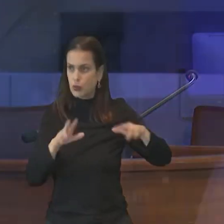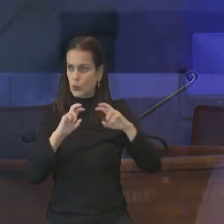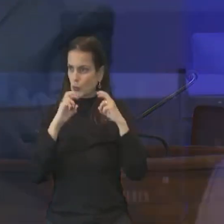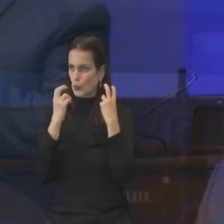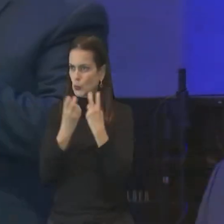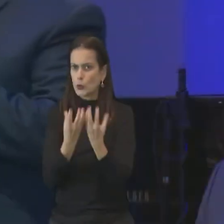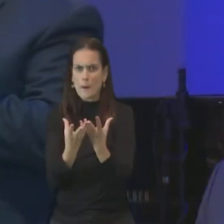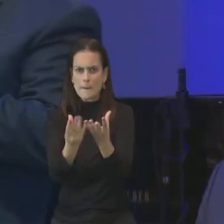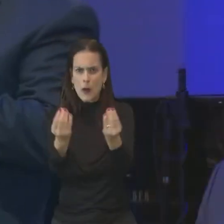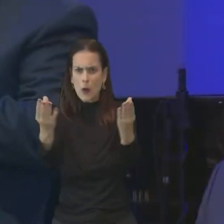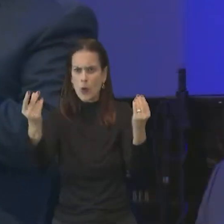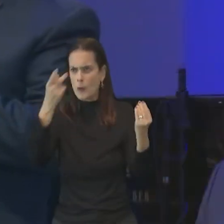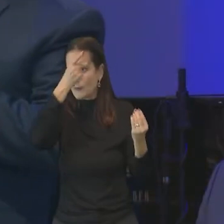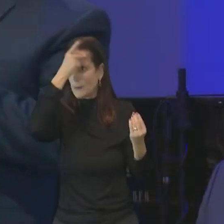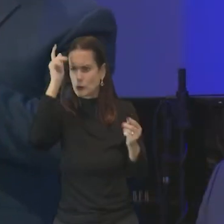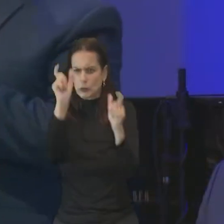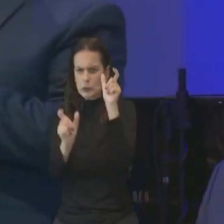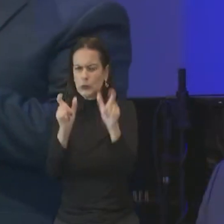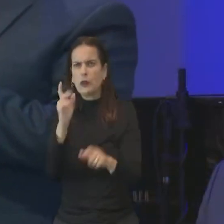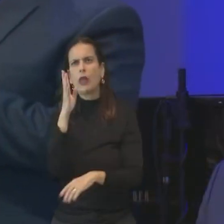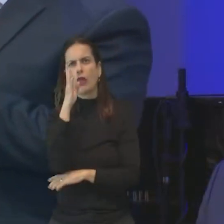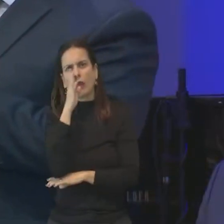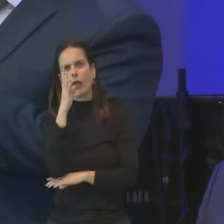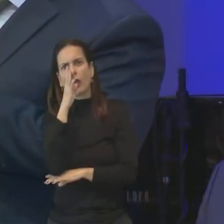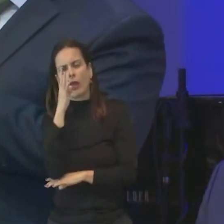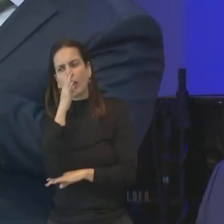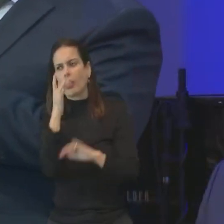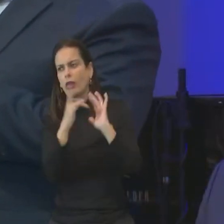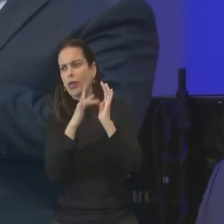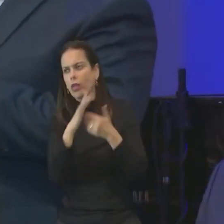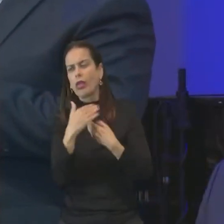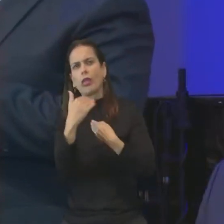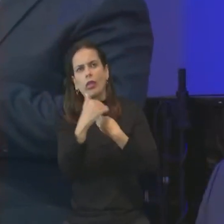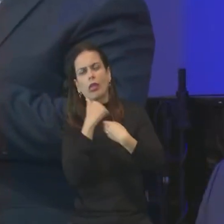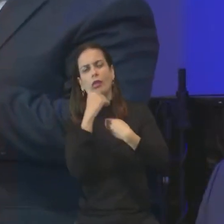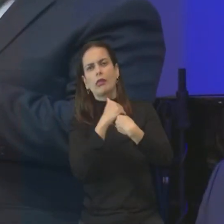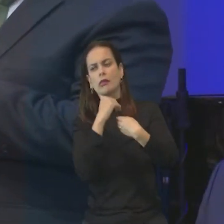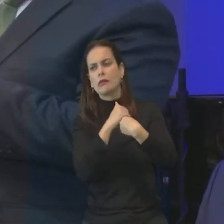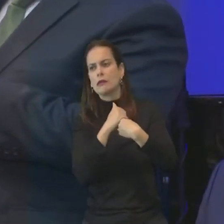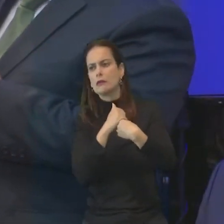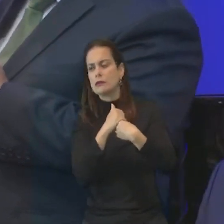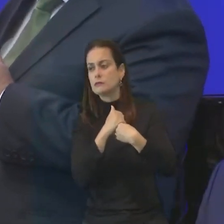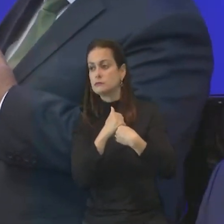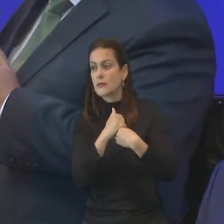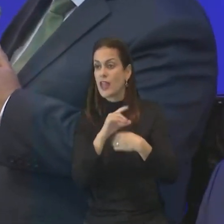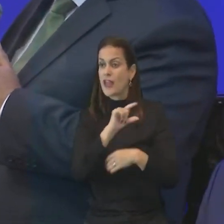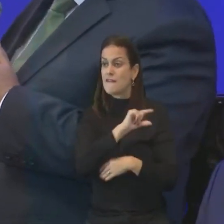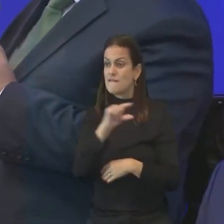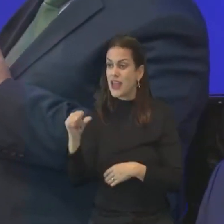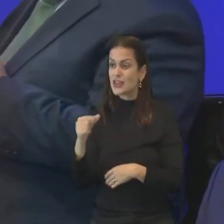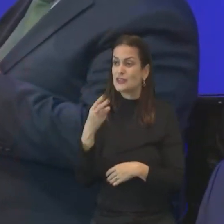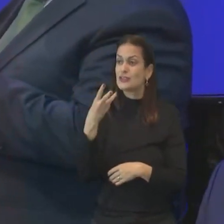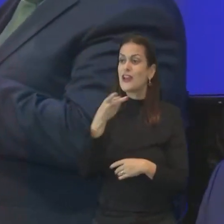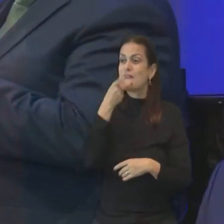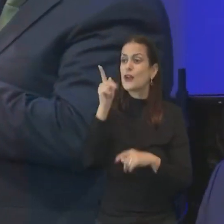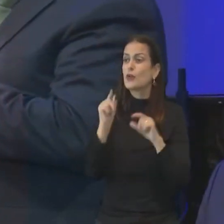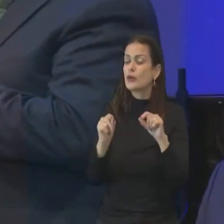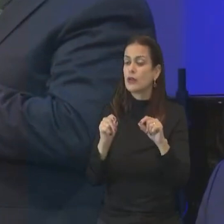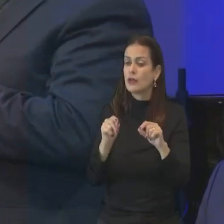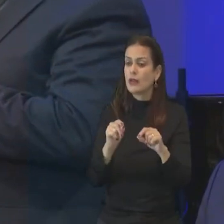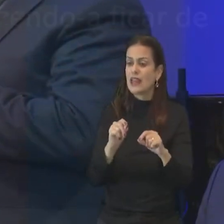diversas pessoas ouvindo a palavra de Jesus. Diz-nos o verso 3 que os escribas